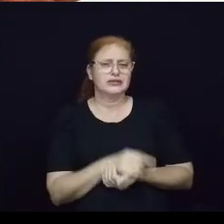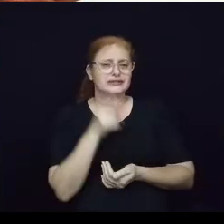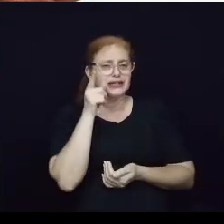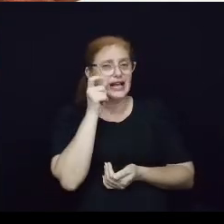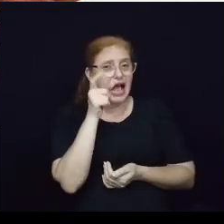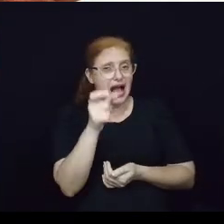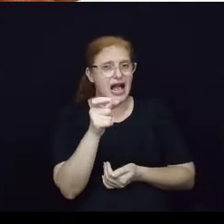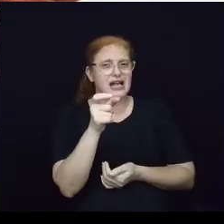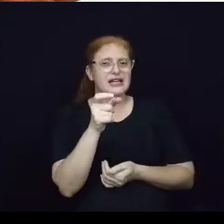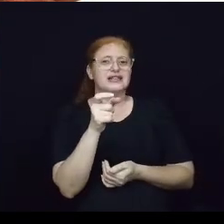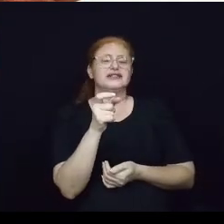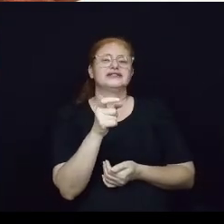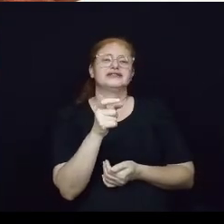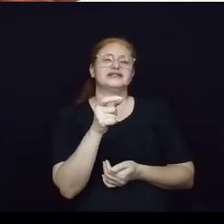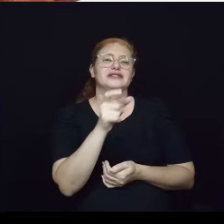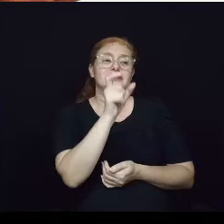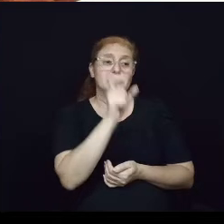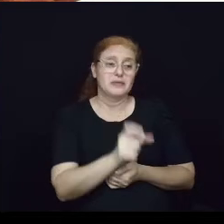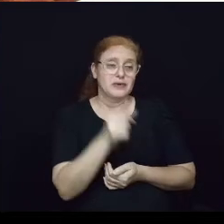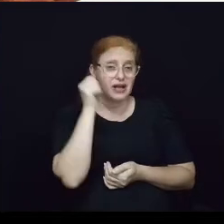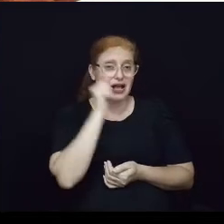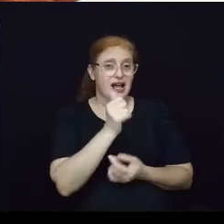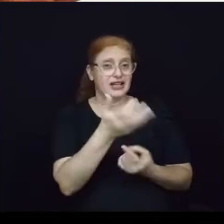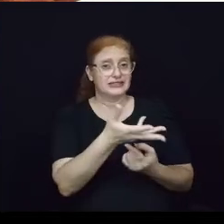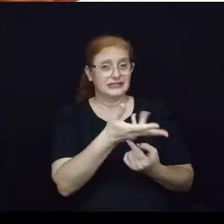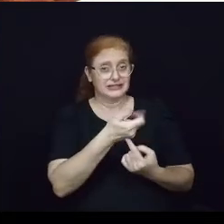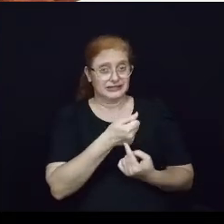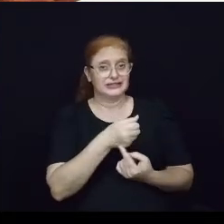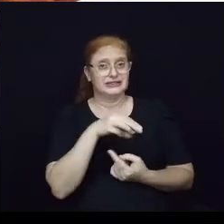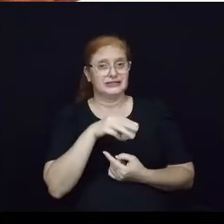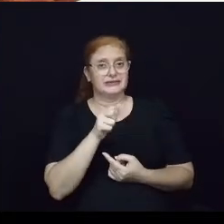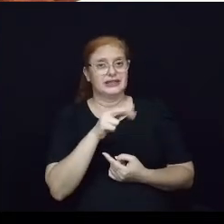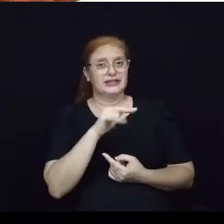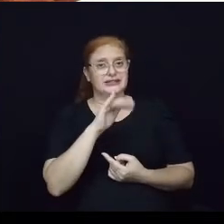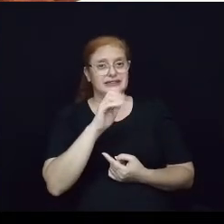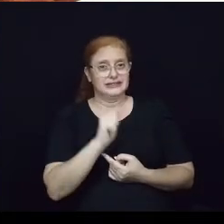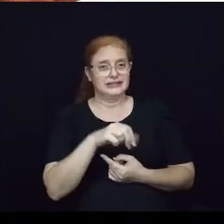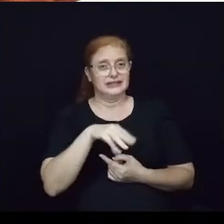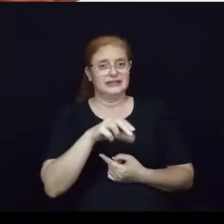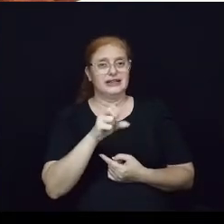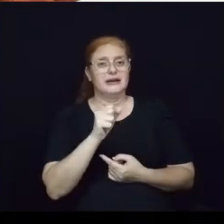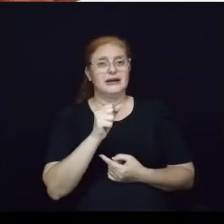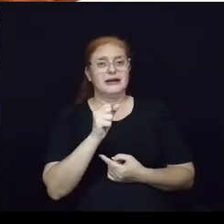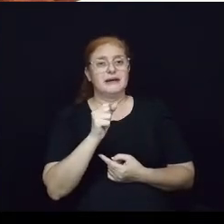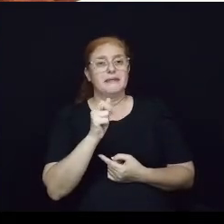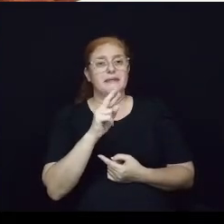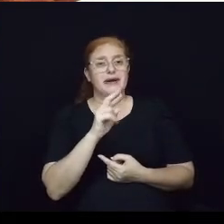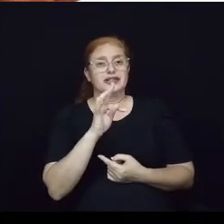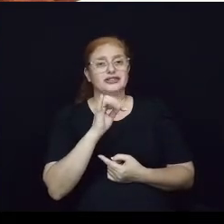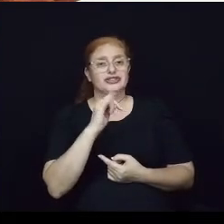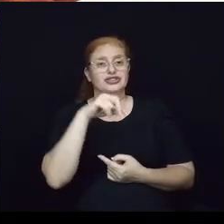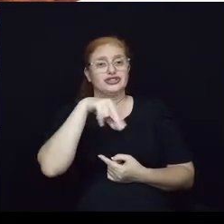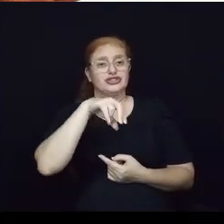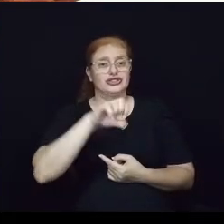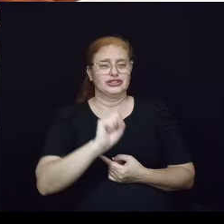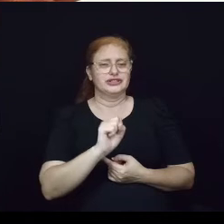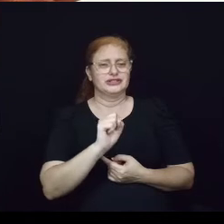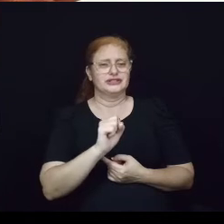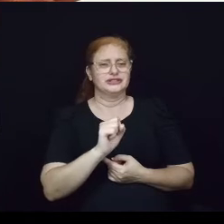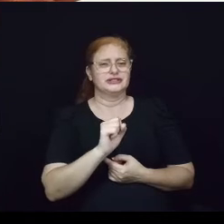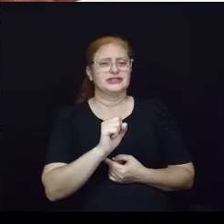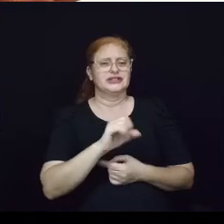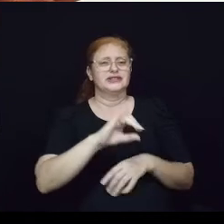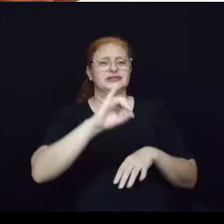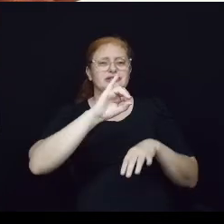teu interesse por uma artista brasileira, a Maria Martins. Essa peça lembra